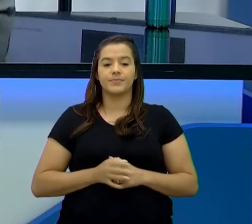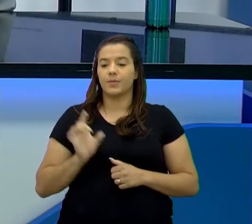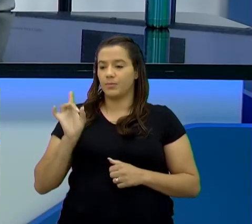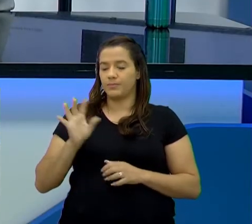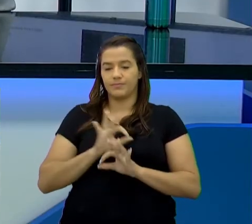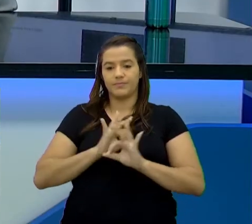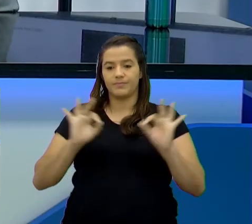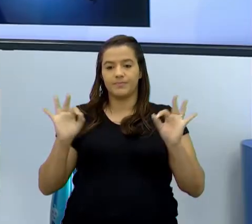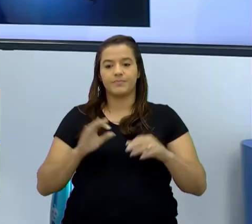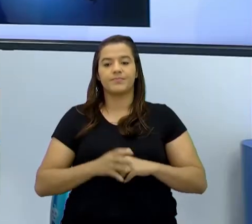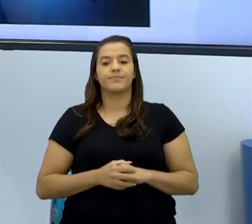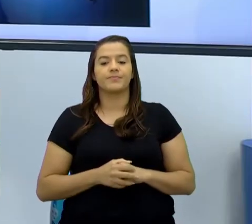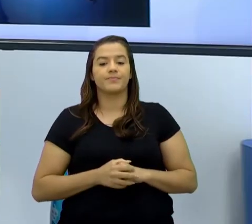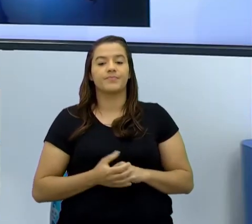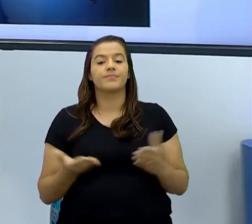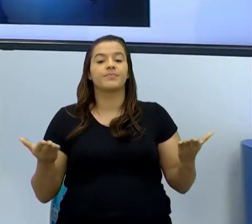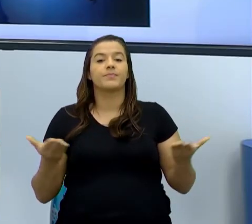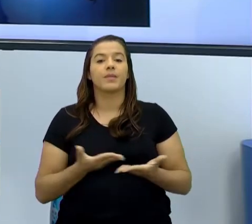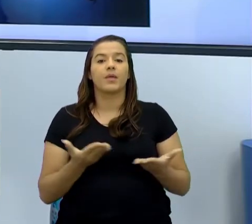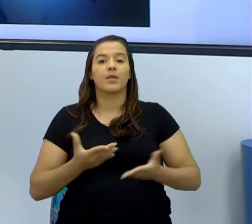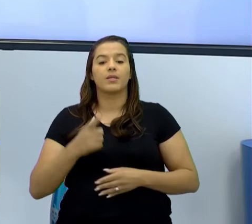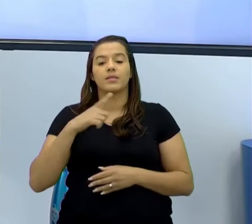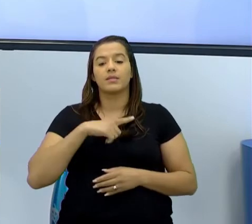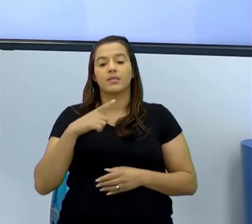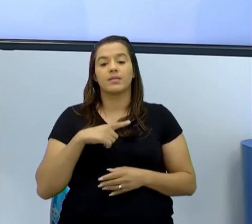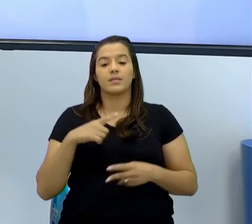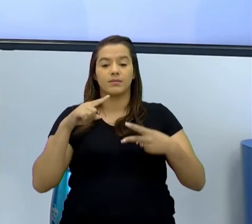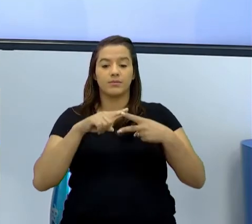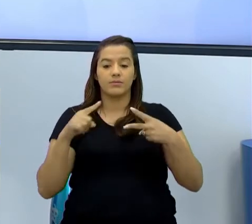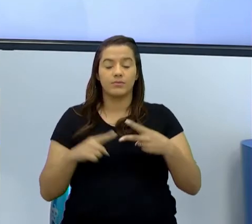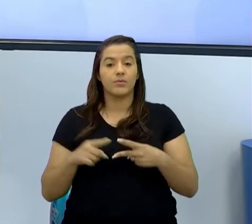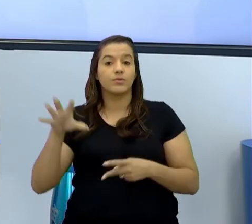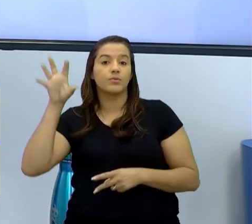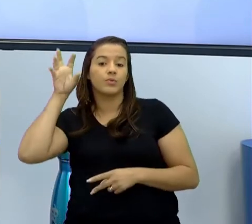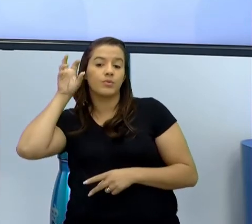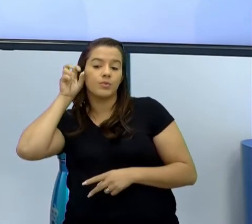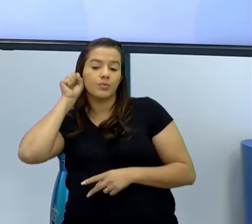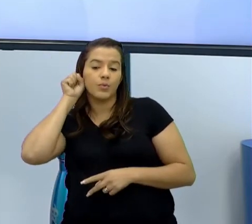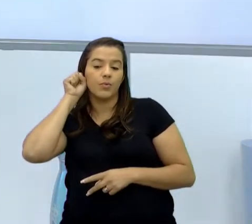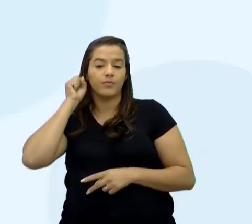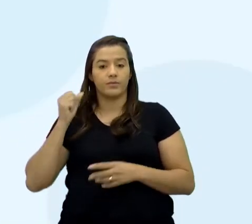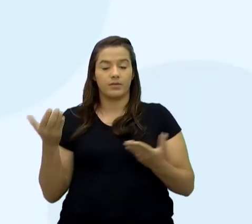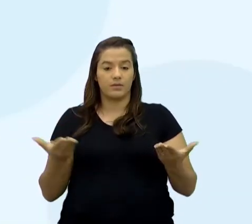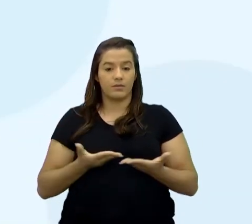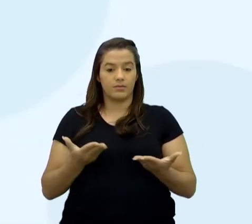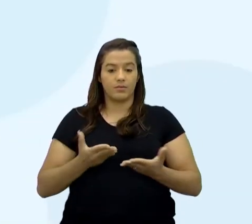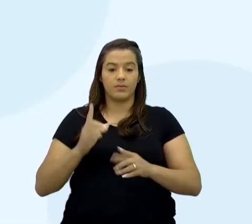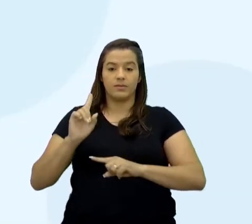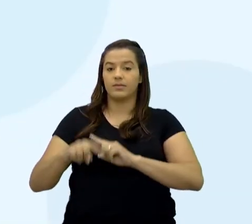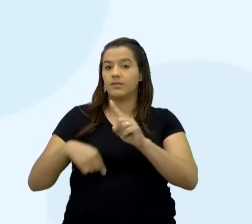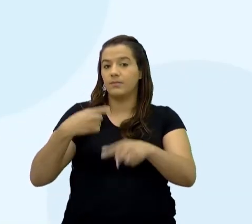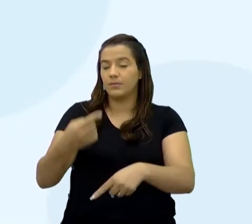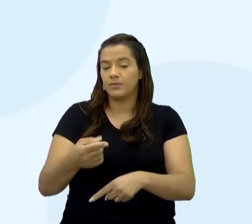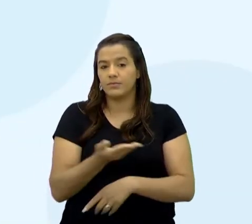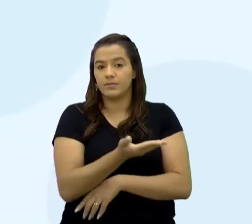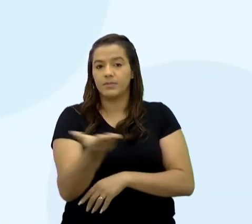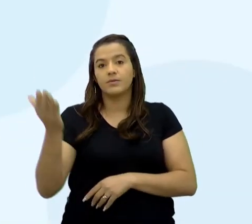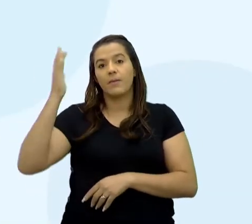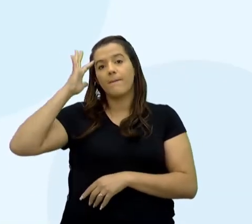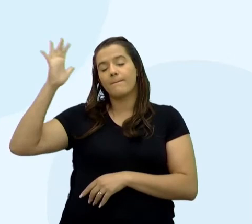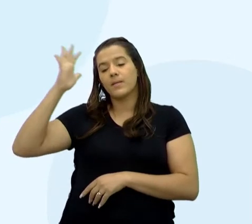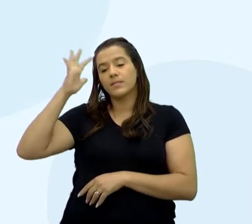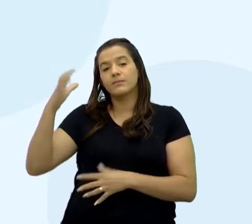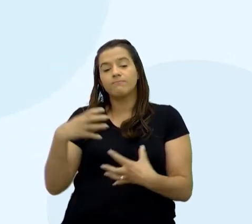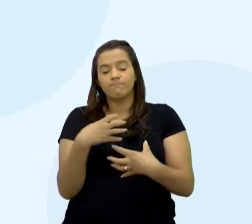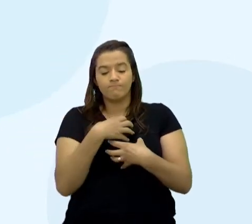perfeito. E aí temos agora 2 sons que nós vamos ouvir aí. E aí vocês vão pensar, que